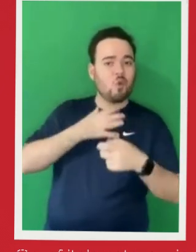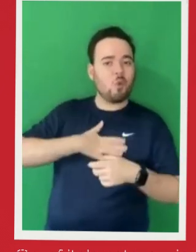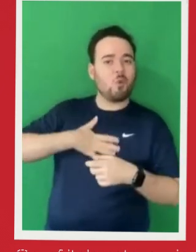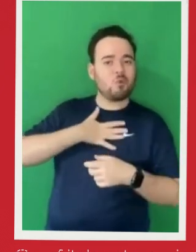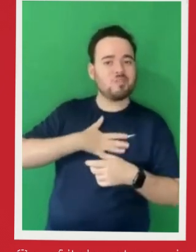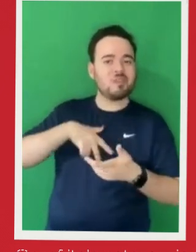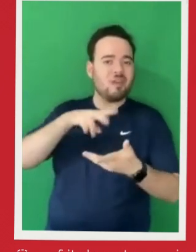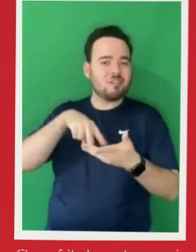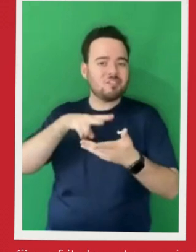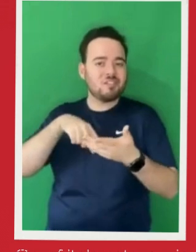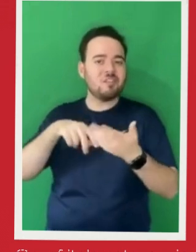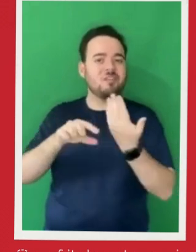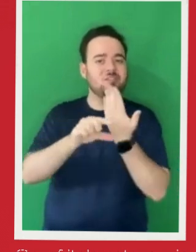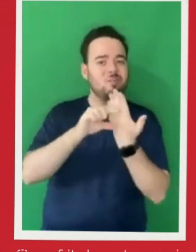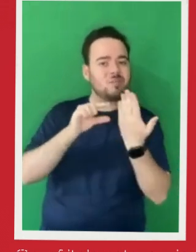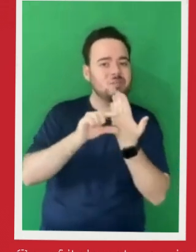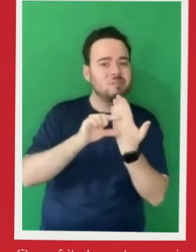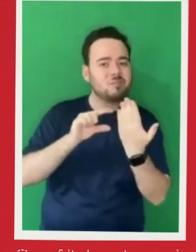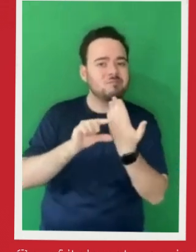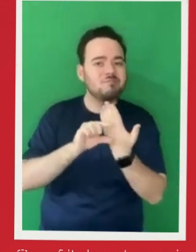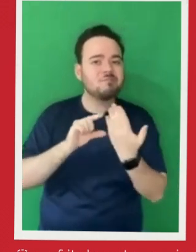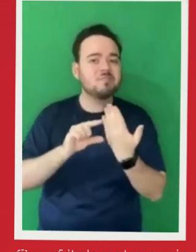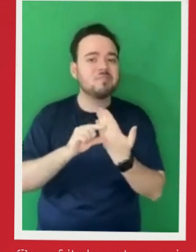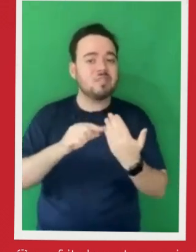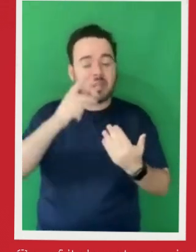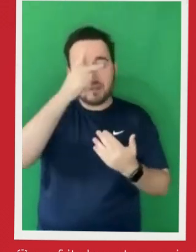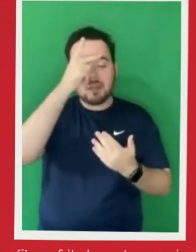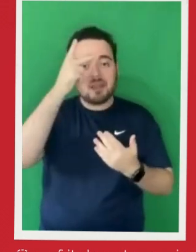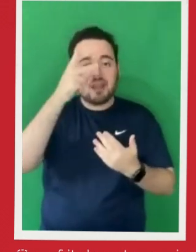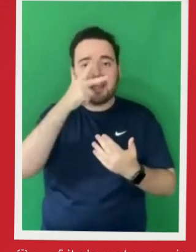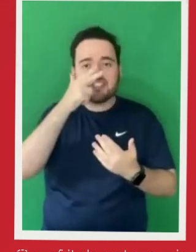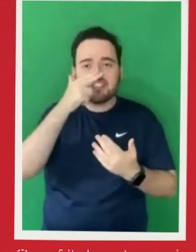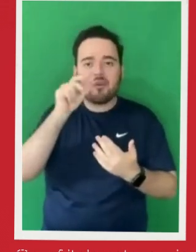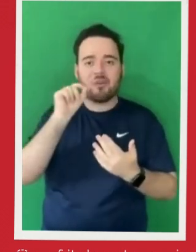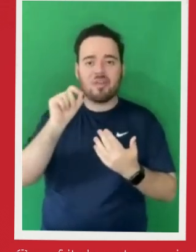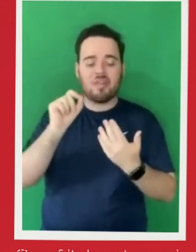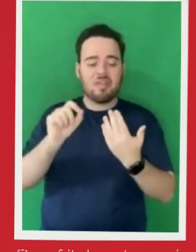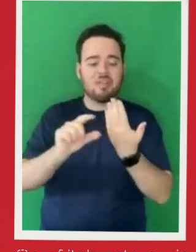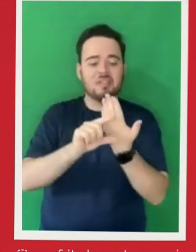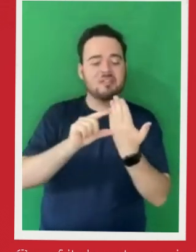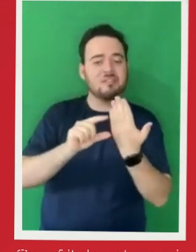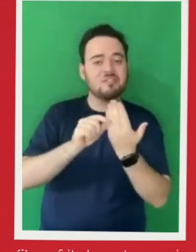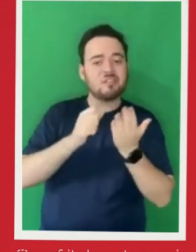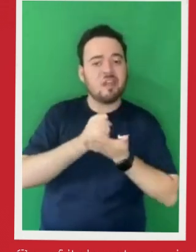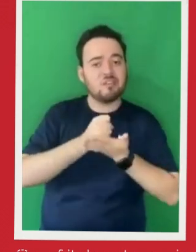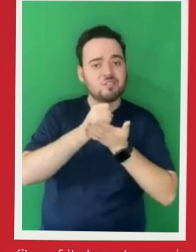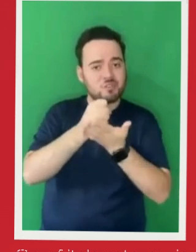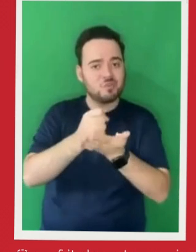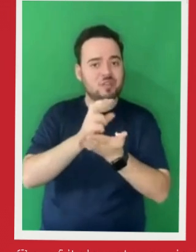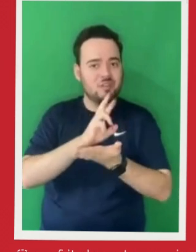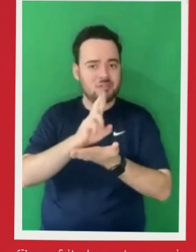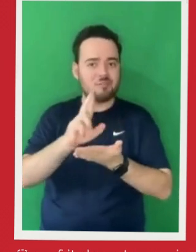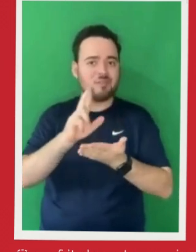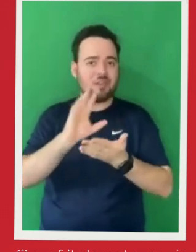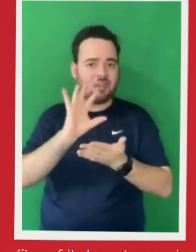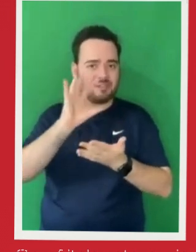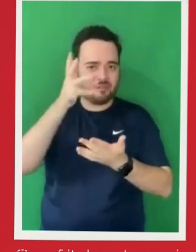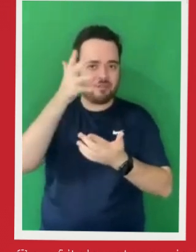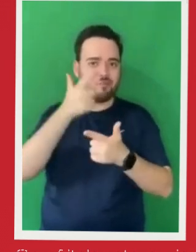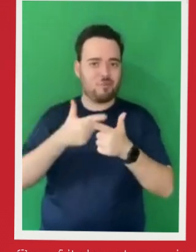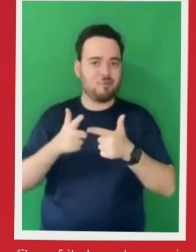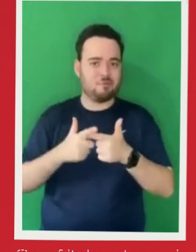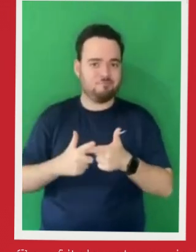identificação, você precisa gostar de ler essas autoras, você precisa achar que essas autoras ajudam você a responder as perguntas que você